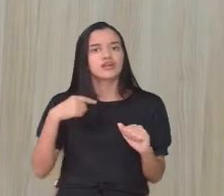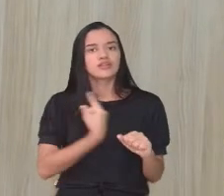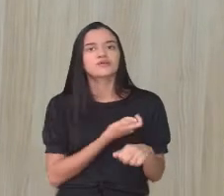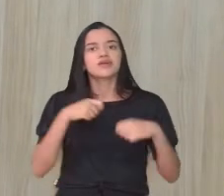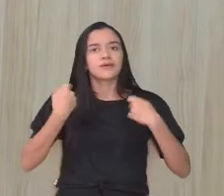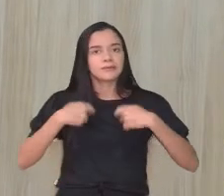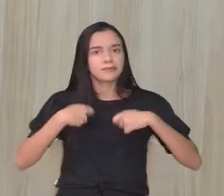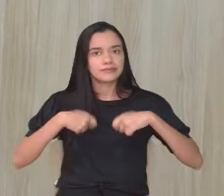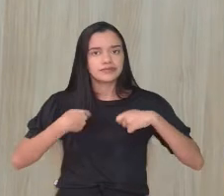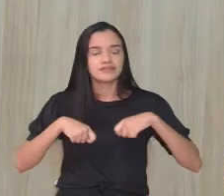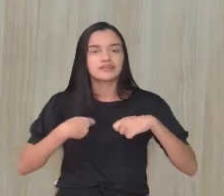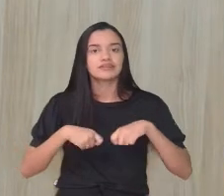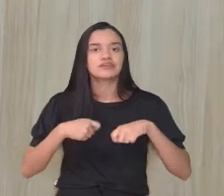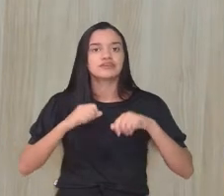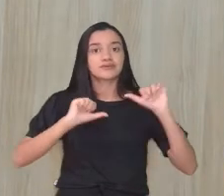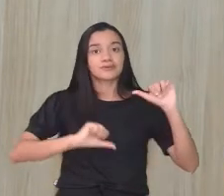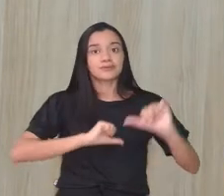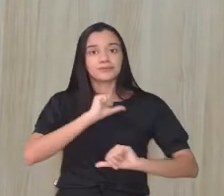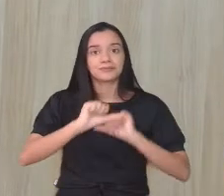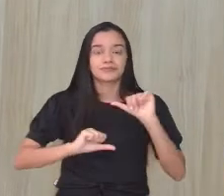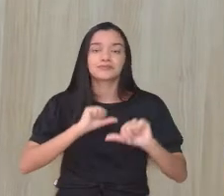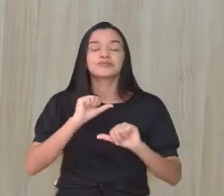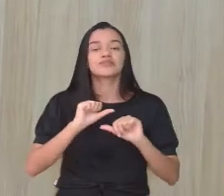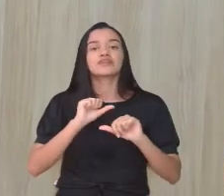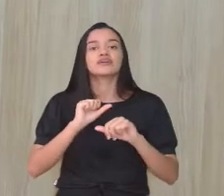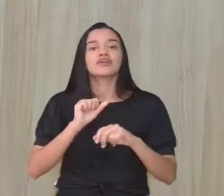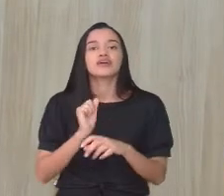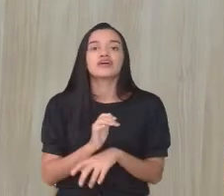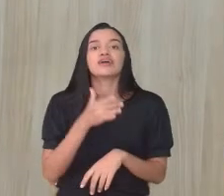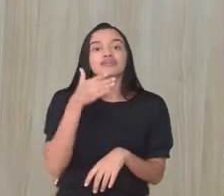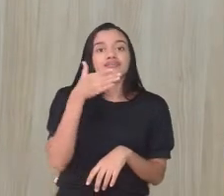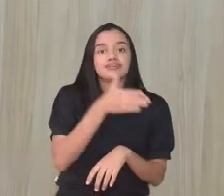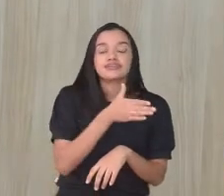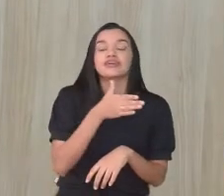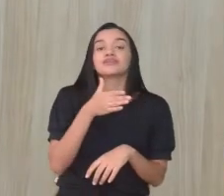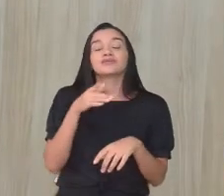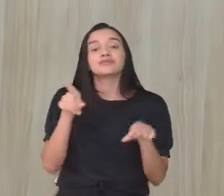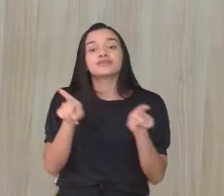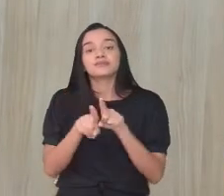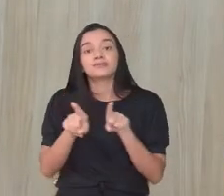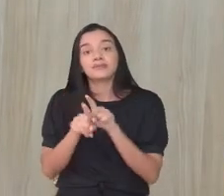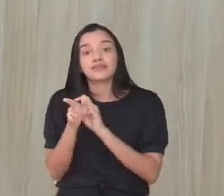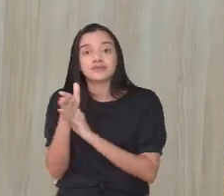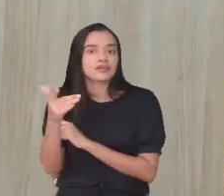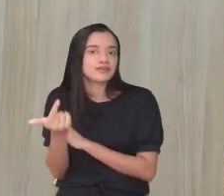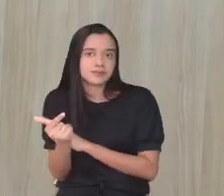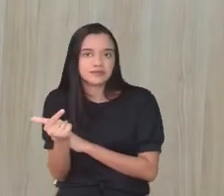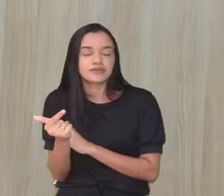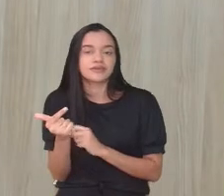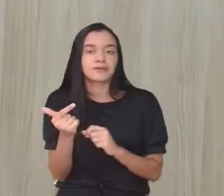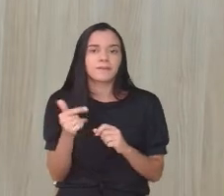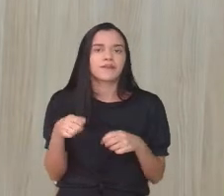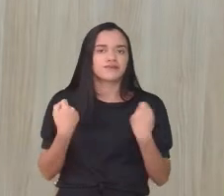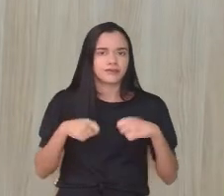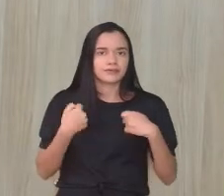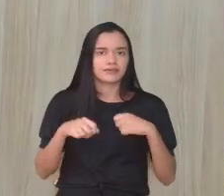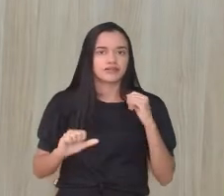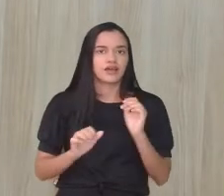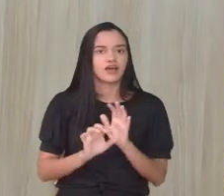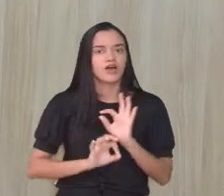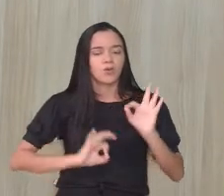precisa fazer quando for transferir um discurso direto para o direto e vice-versa, tá? A gente vai precisar fazer